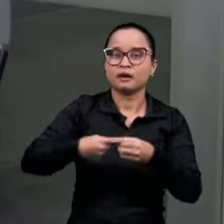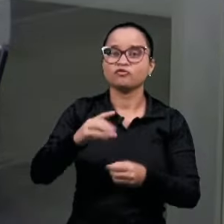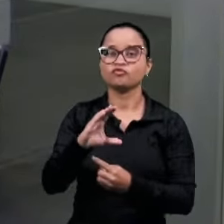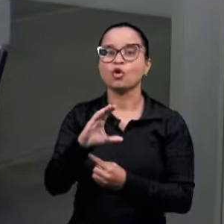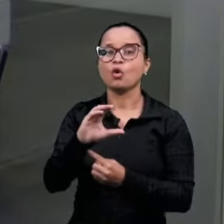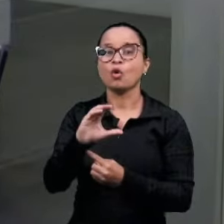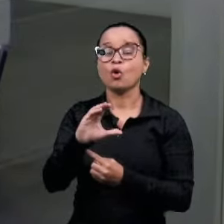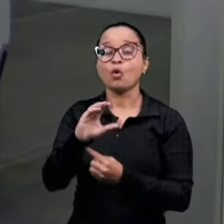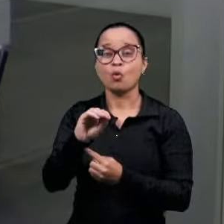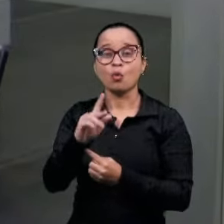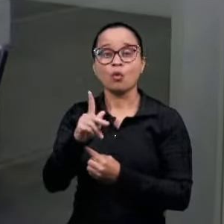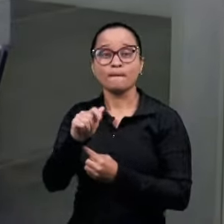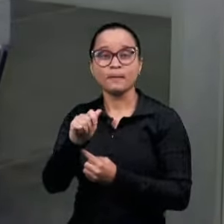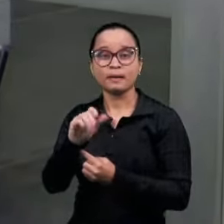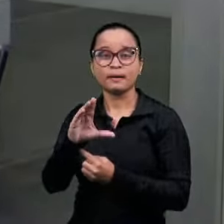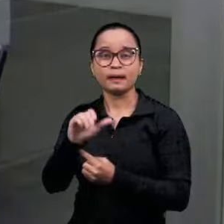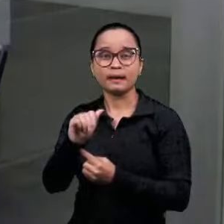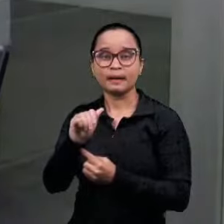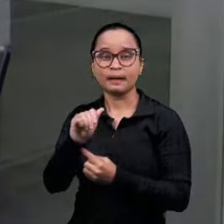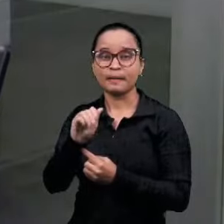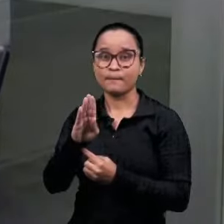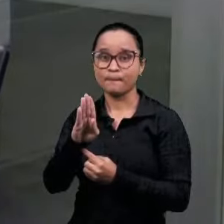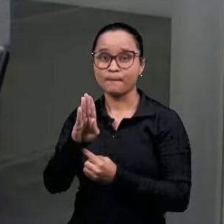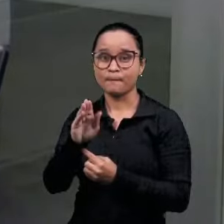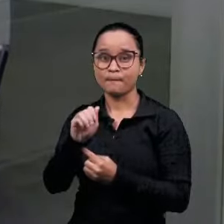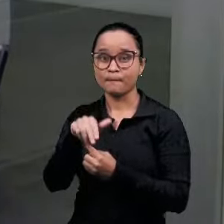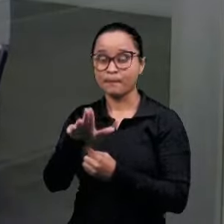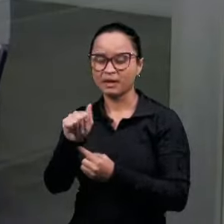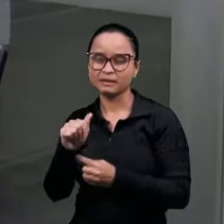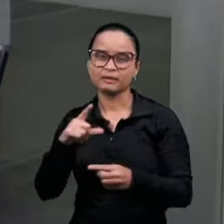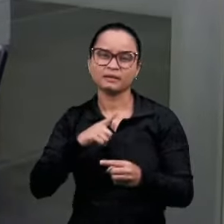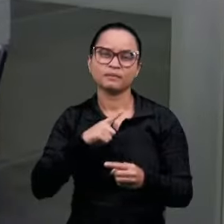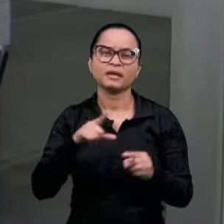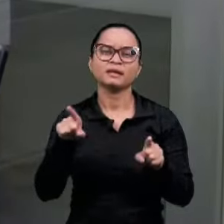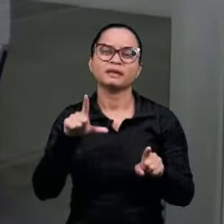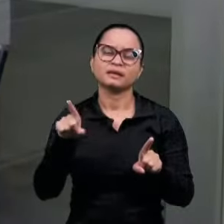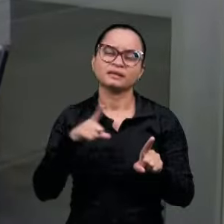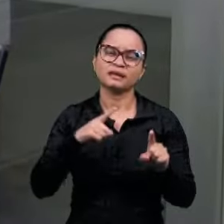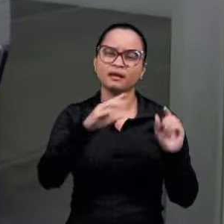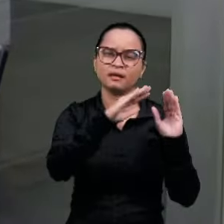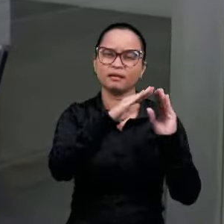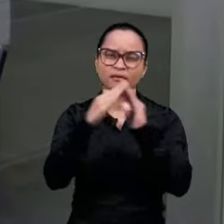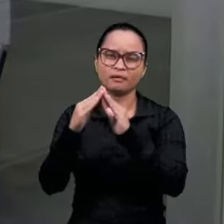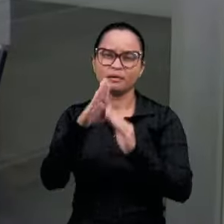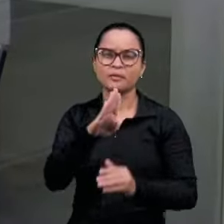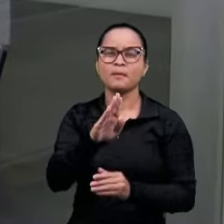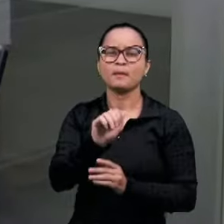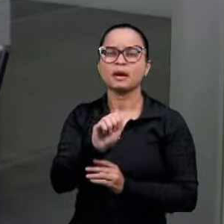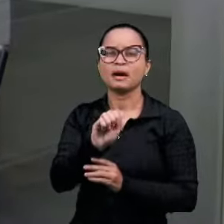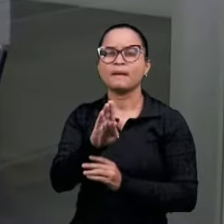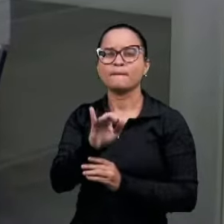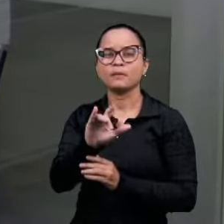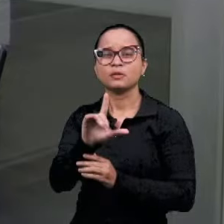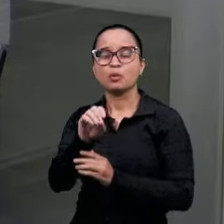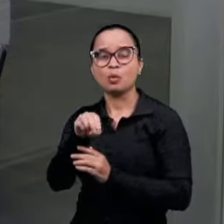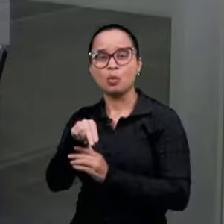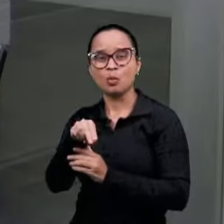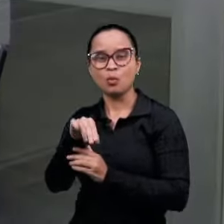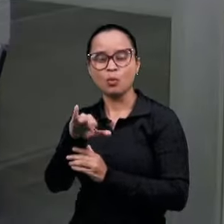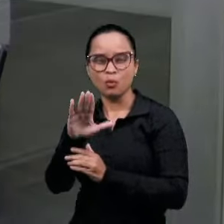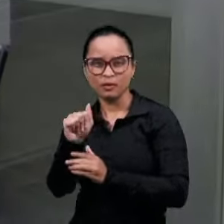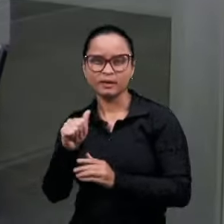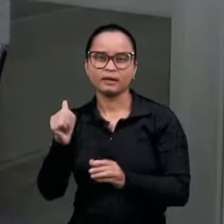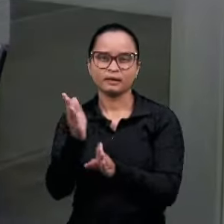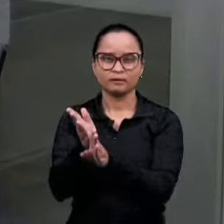comunidades ali também. Nós temos a comunidade ali de Babilônia um pouco acima, na área do morro ali, que divide